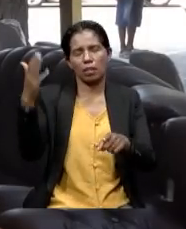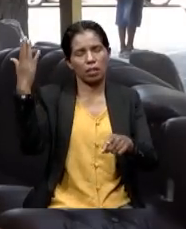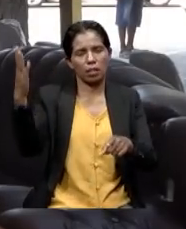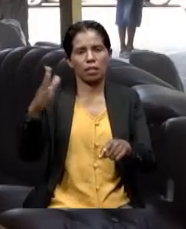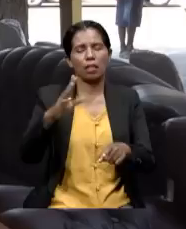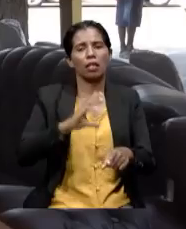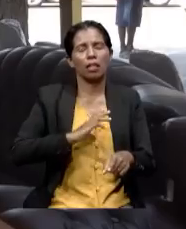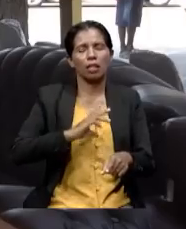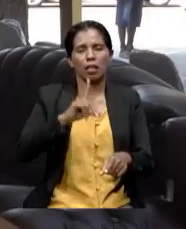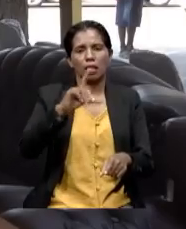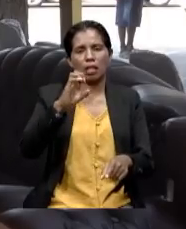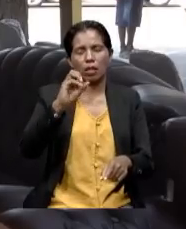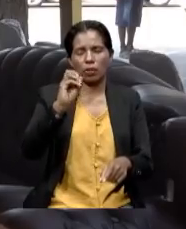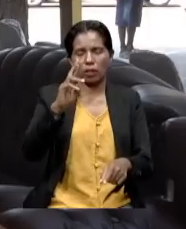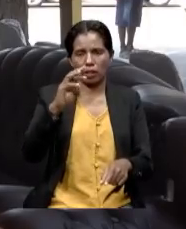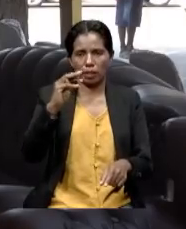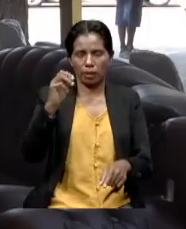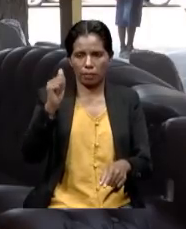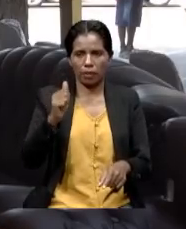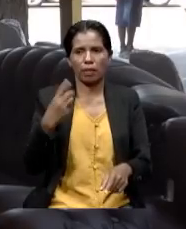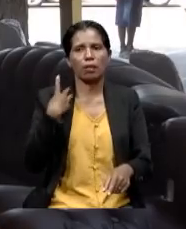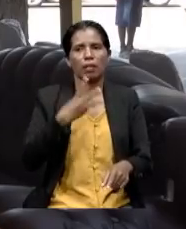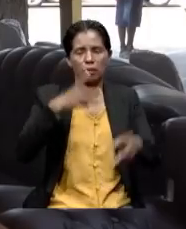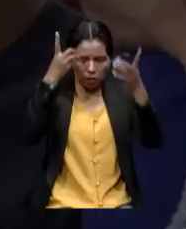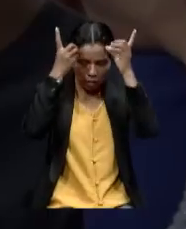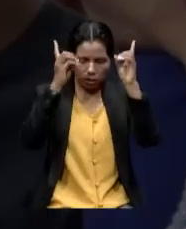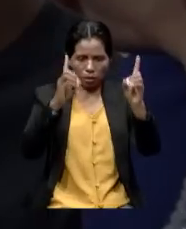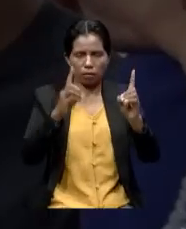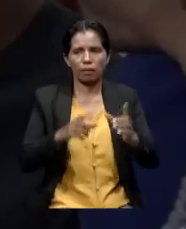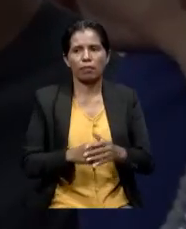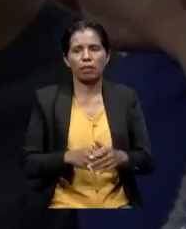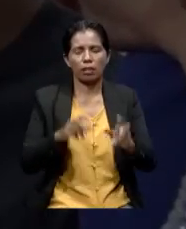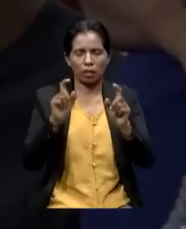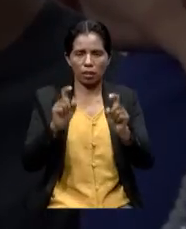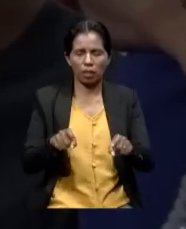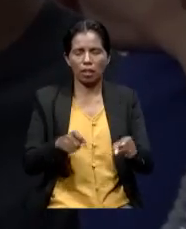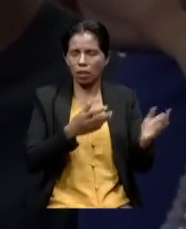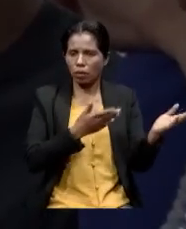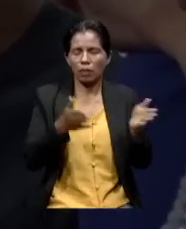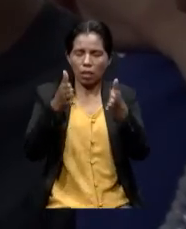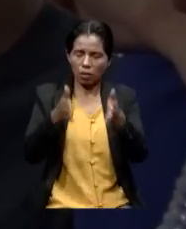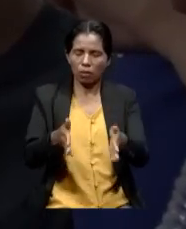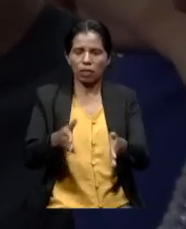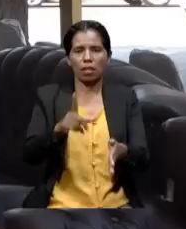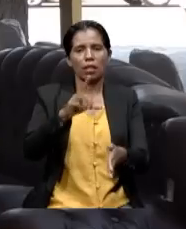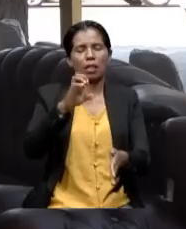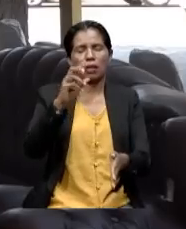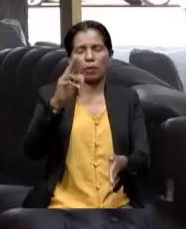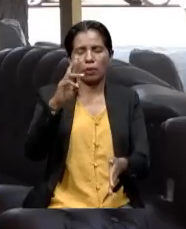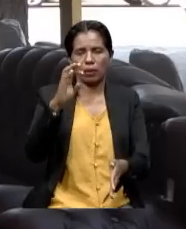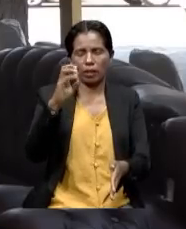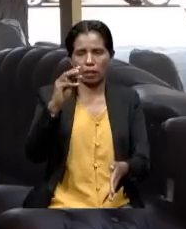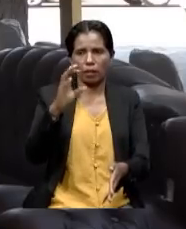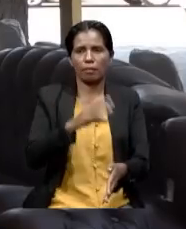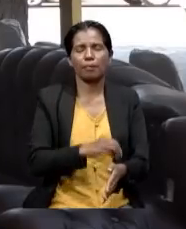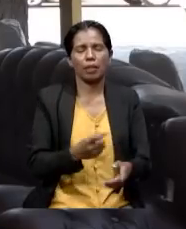avô, tanto, a minha decisão, mas né, tem que acolher a Leorema. Ami decidi kata ka mim